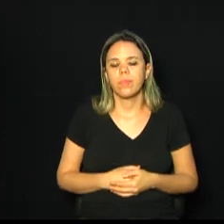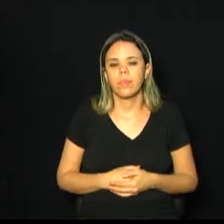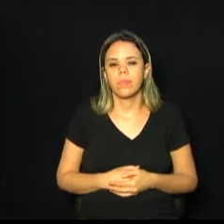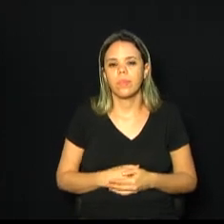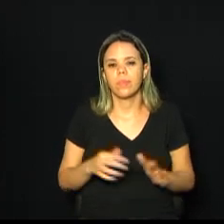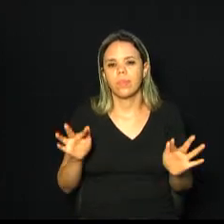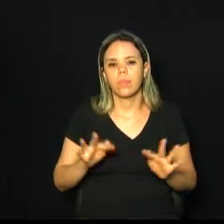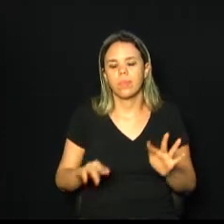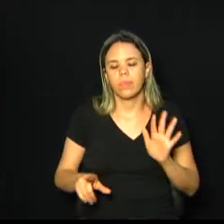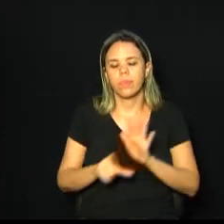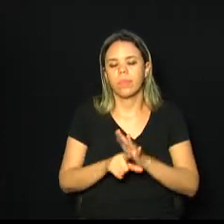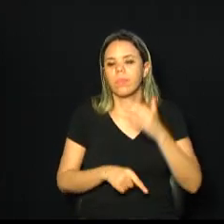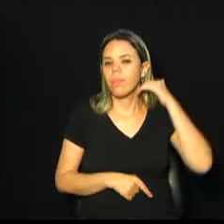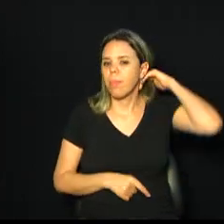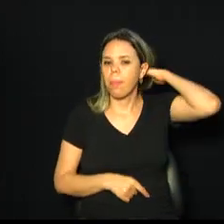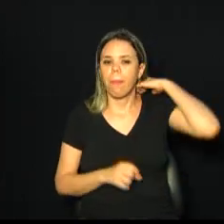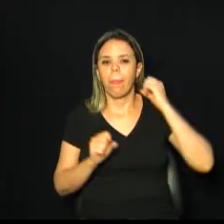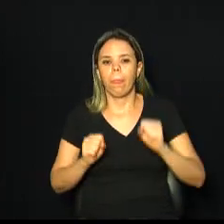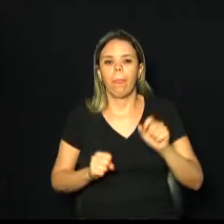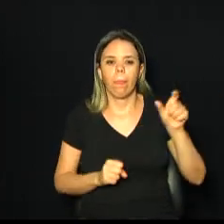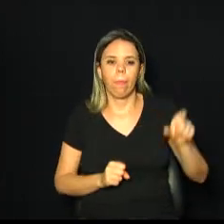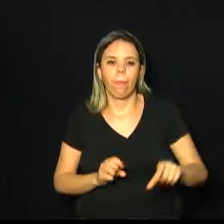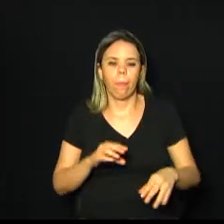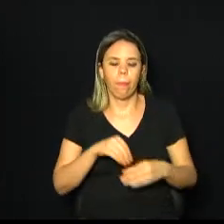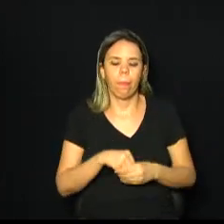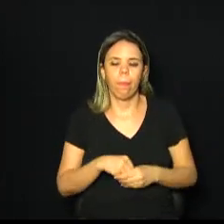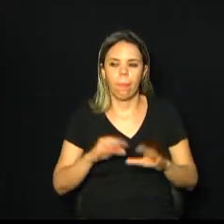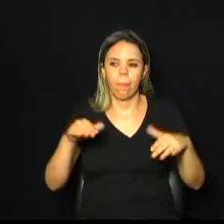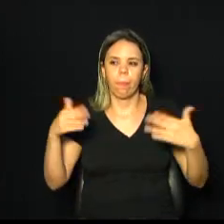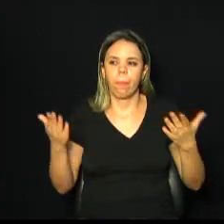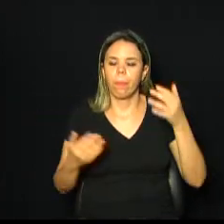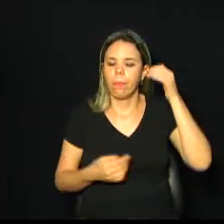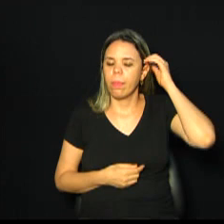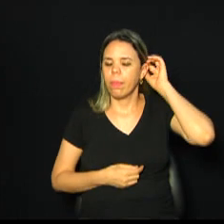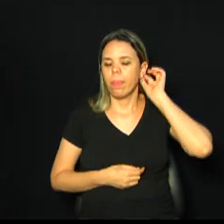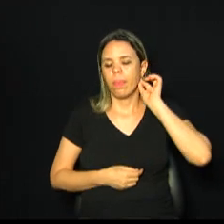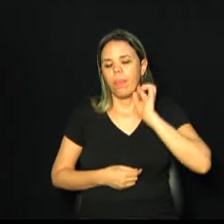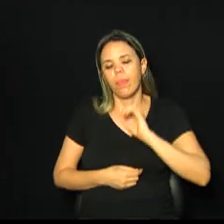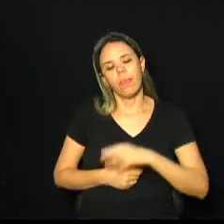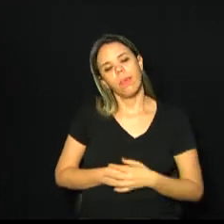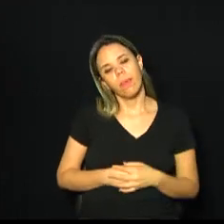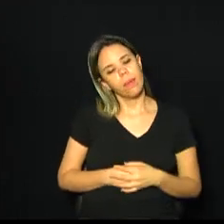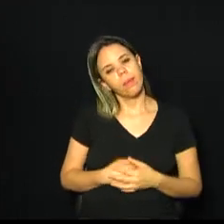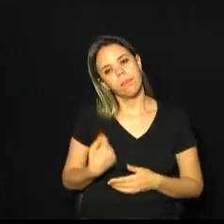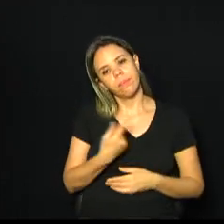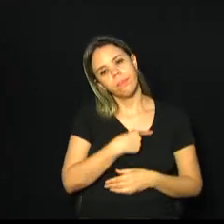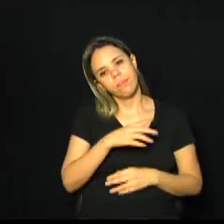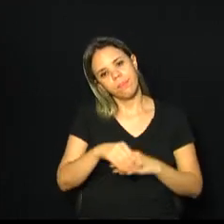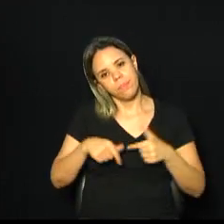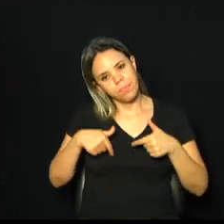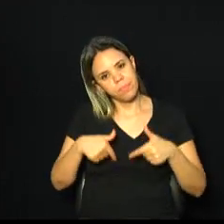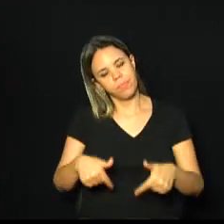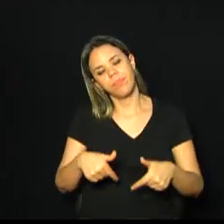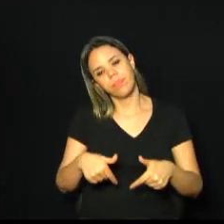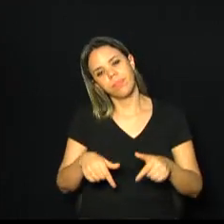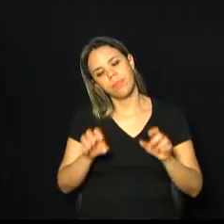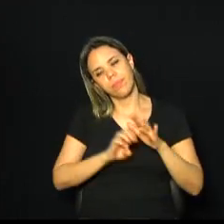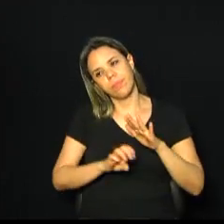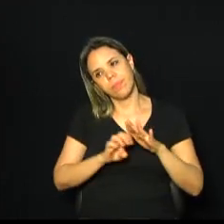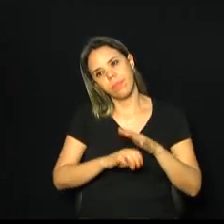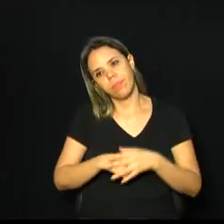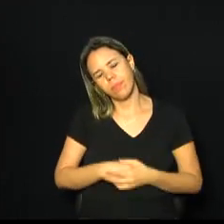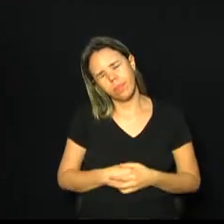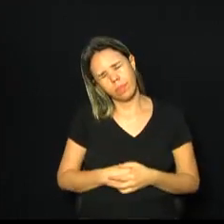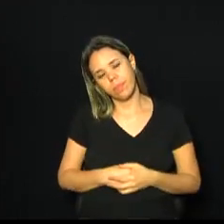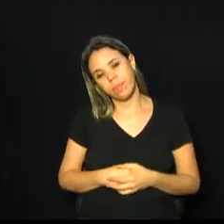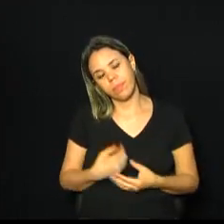felicidade da lei, ele pode ser uma pessoa interna ou pode ser uma pessoa externa. Nós atuamos como Data Officer de algumas empresas. E